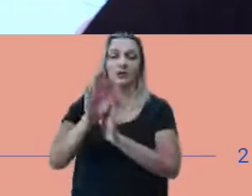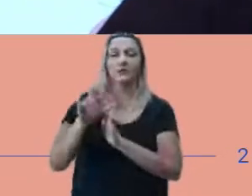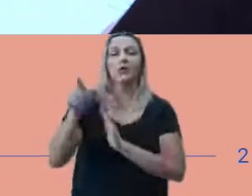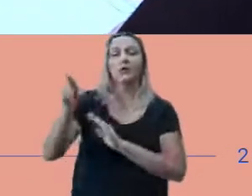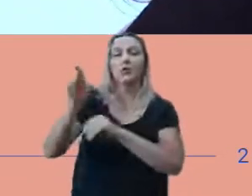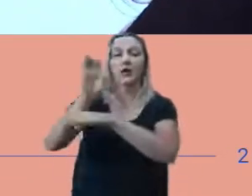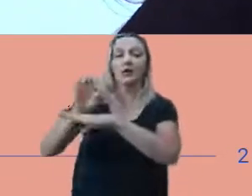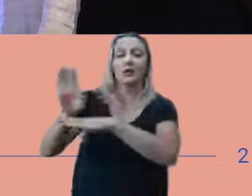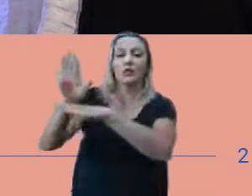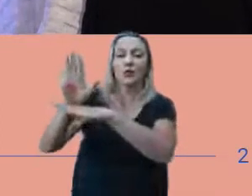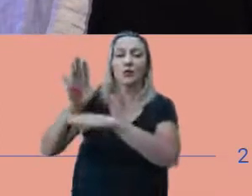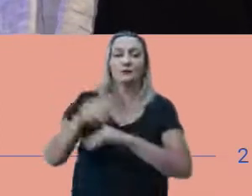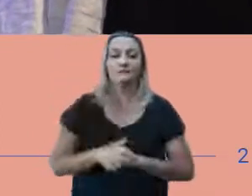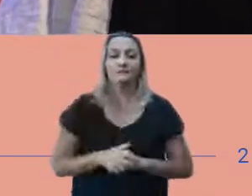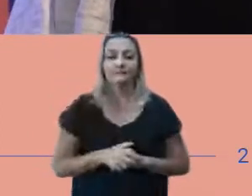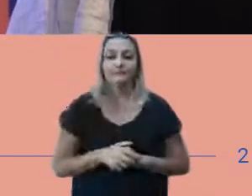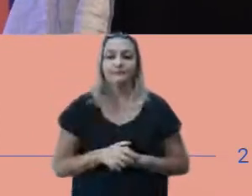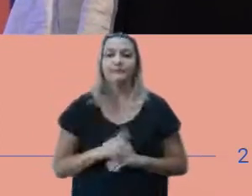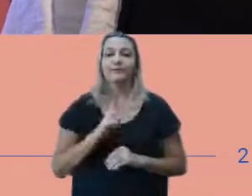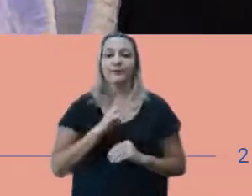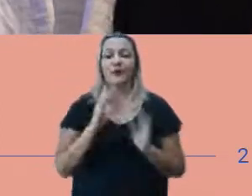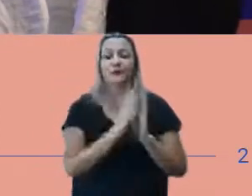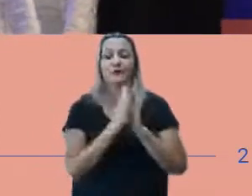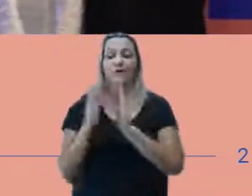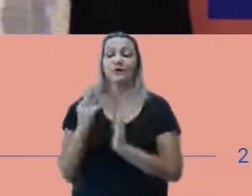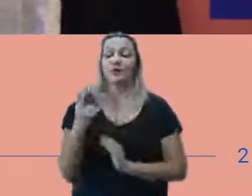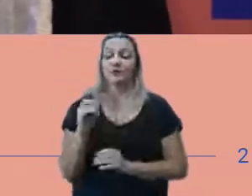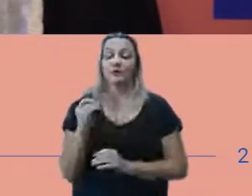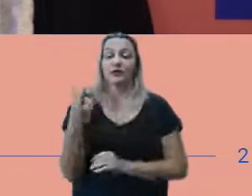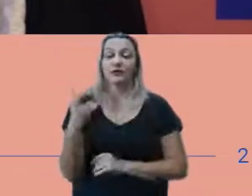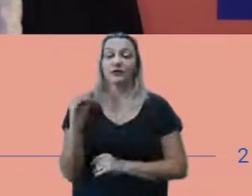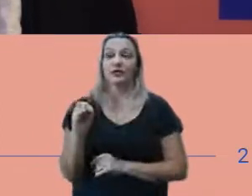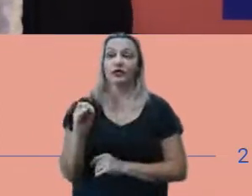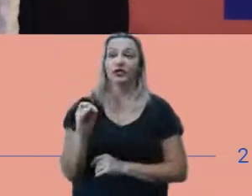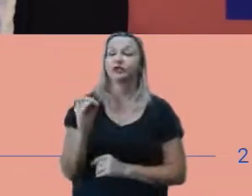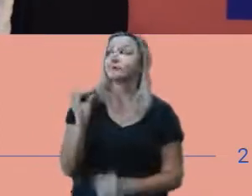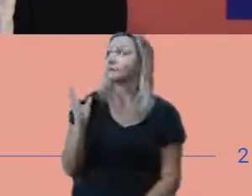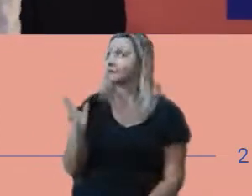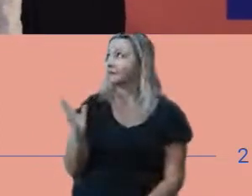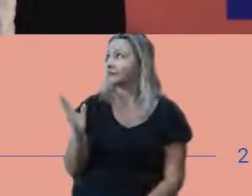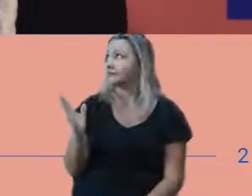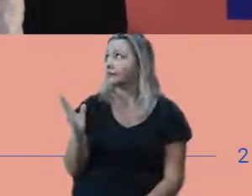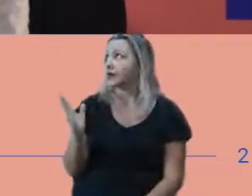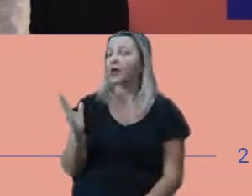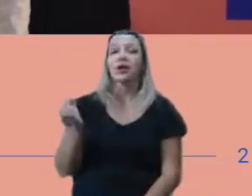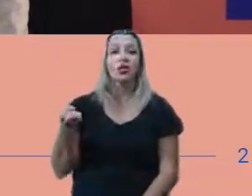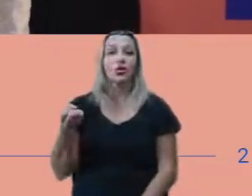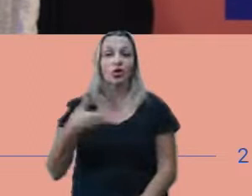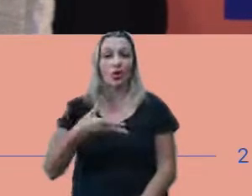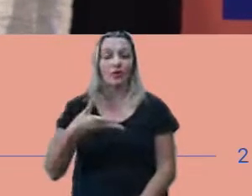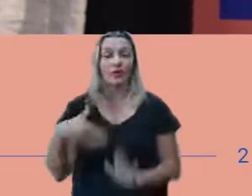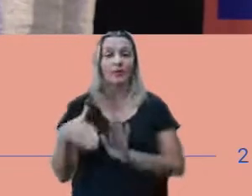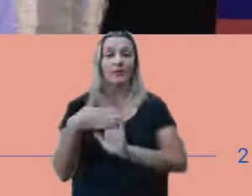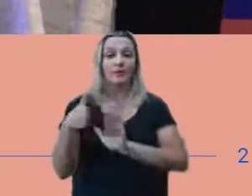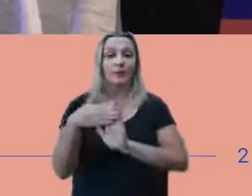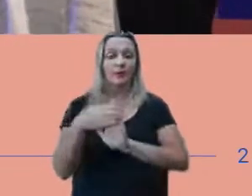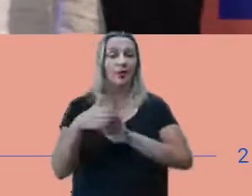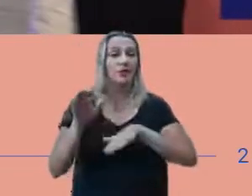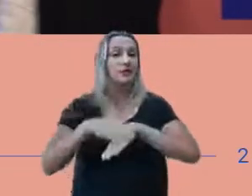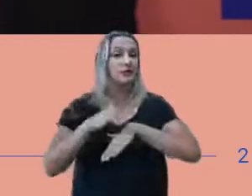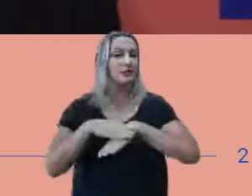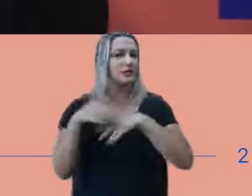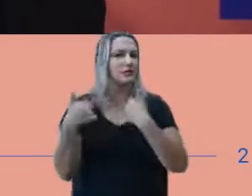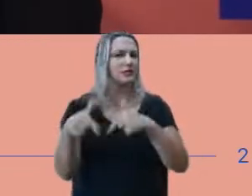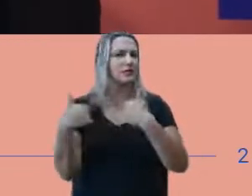então a gente vê aí em 2020 um novo plano de ação sendo remodelado para fazer ainda